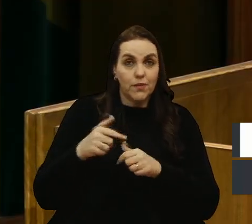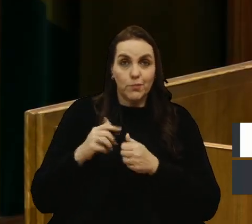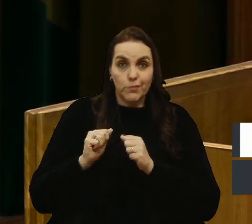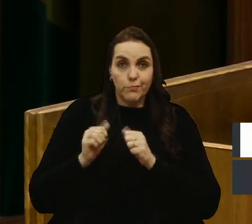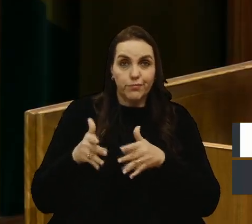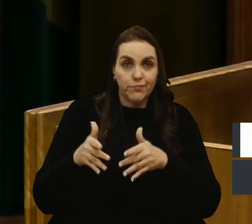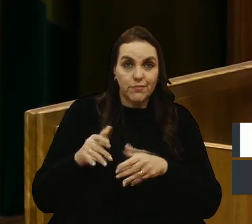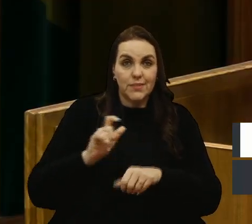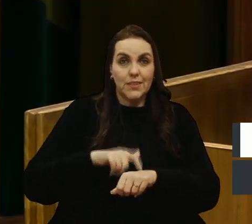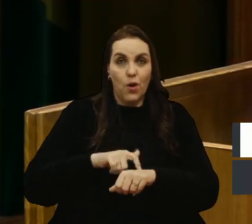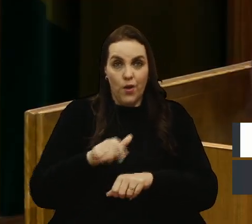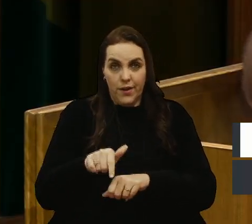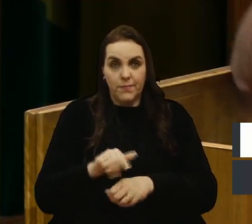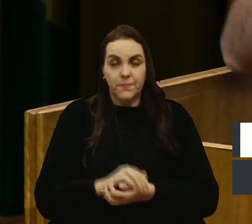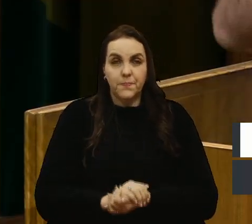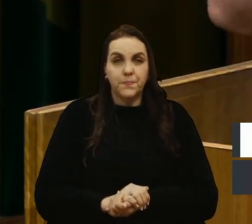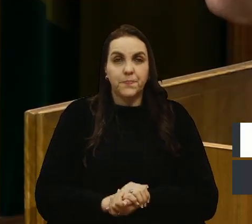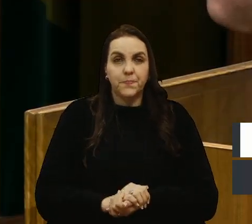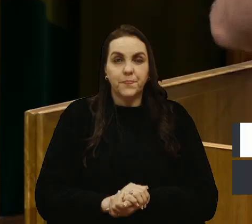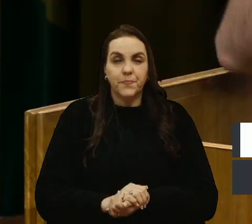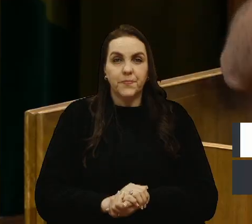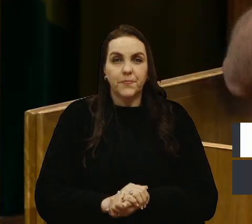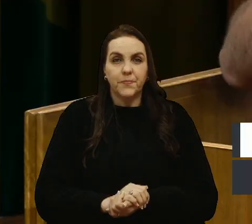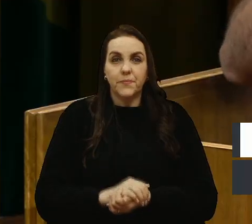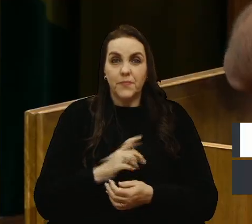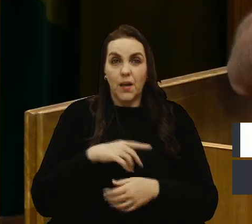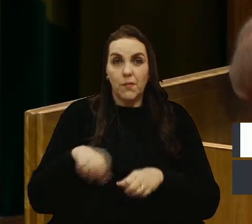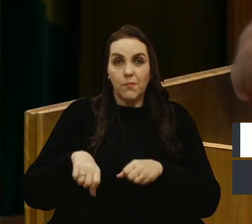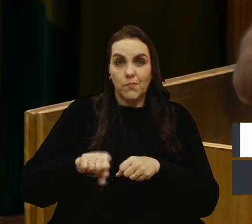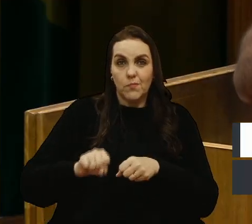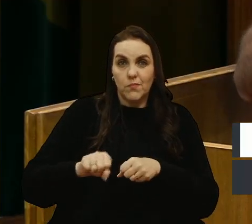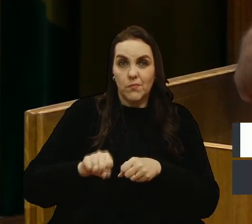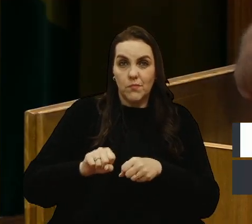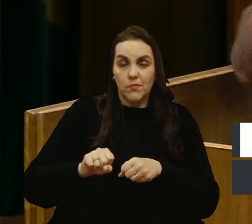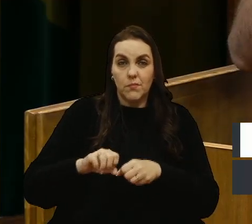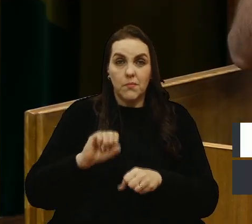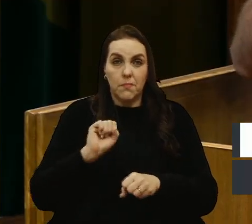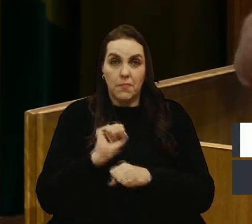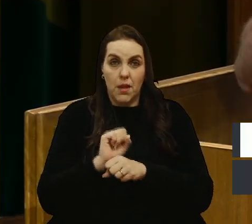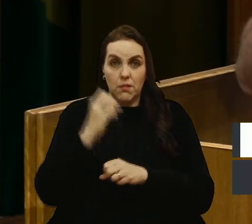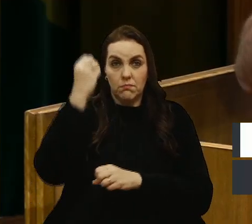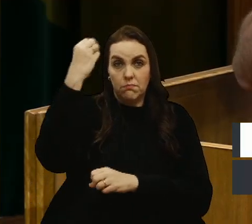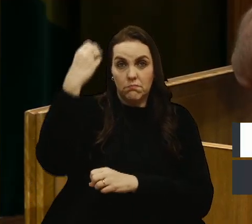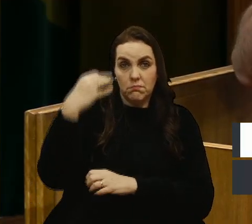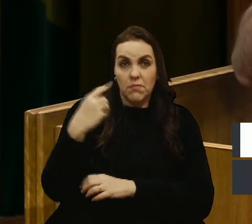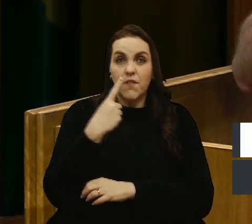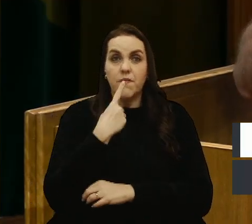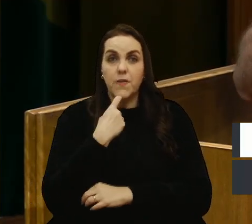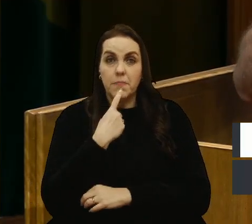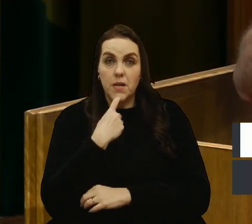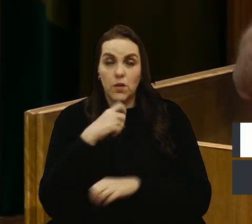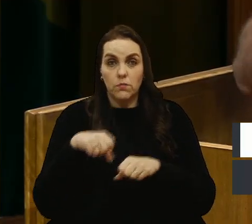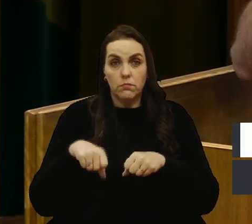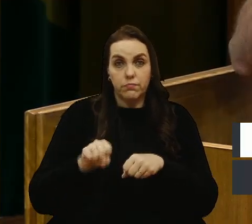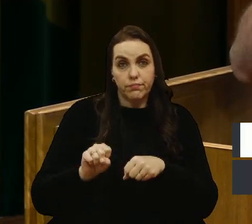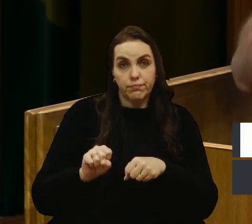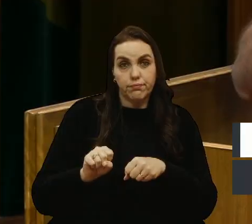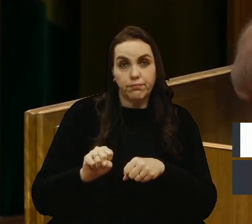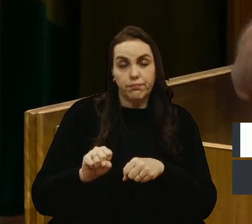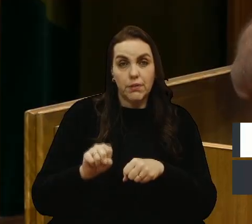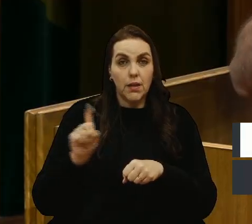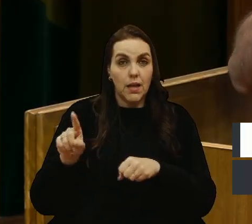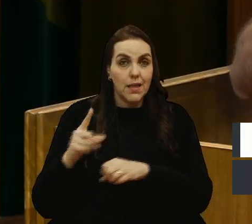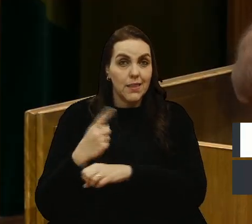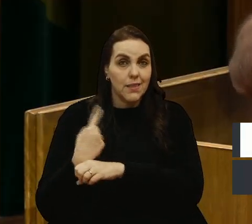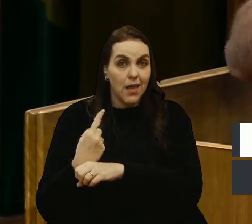imediatamente. Nós tivemos um motociclista que estava parado no semáforo vermelho, um condutor de um